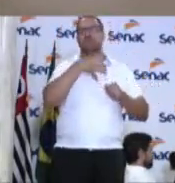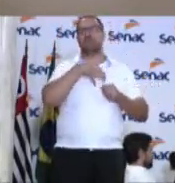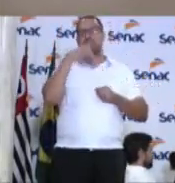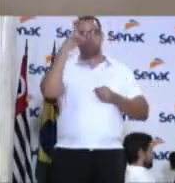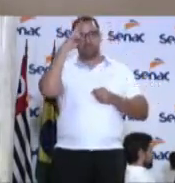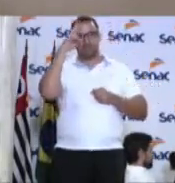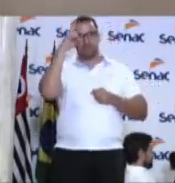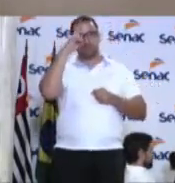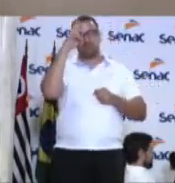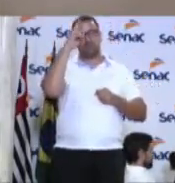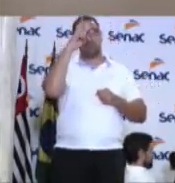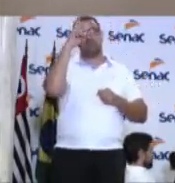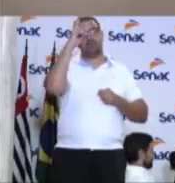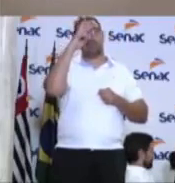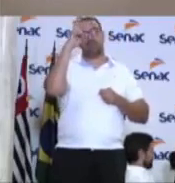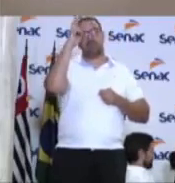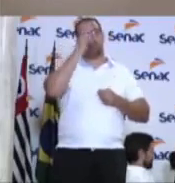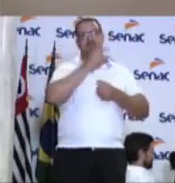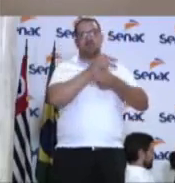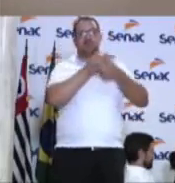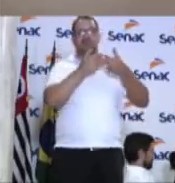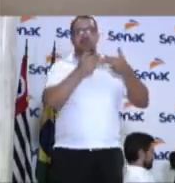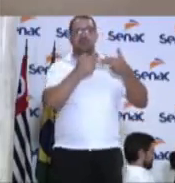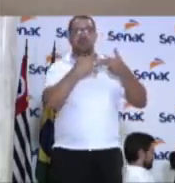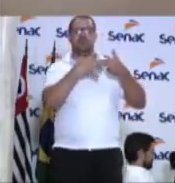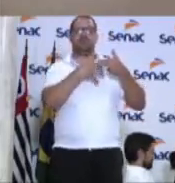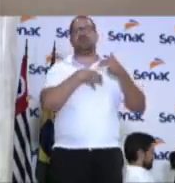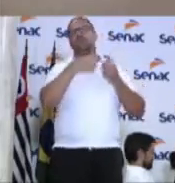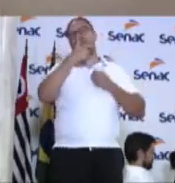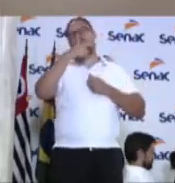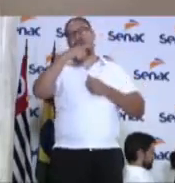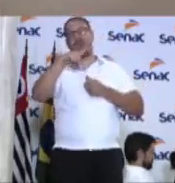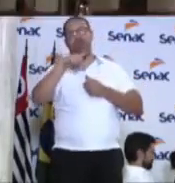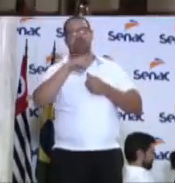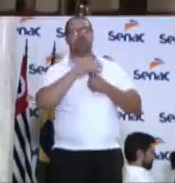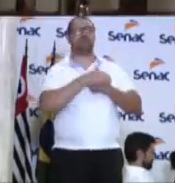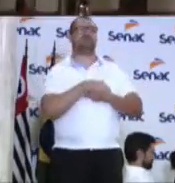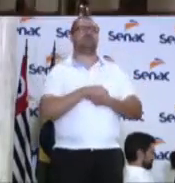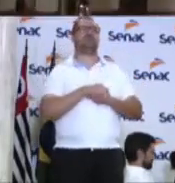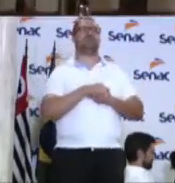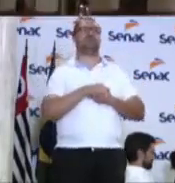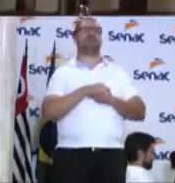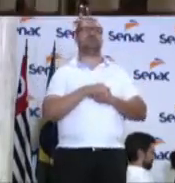que não soe como, ó, esses caras me empurrando propaganda de novo. Né?